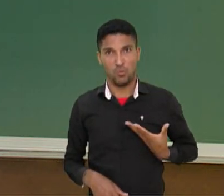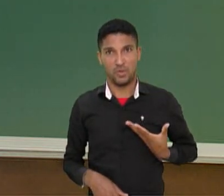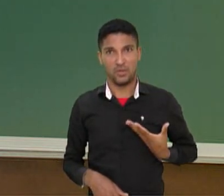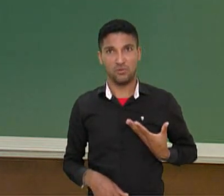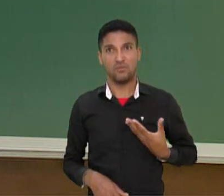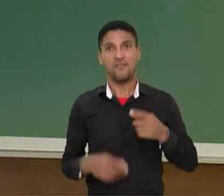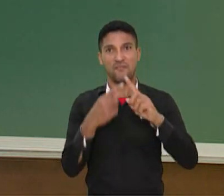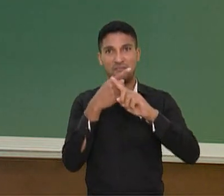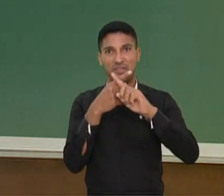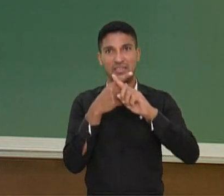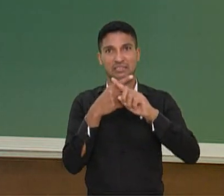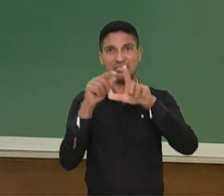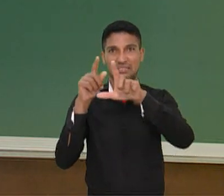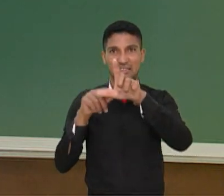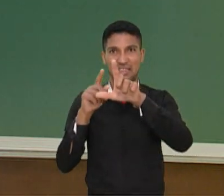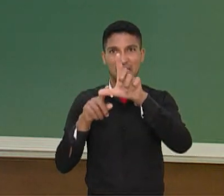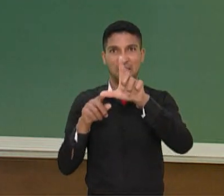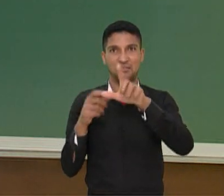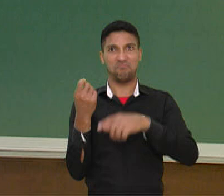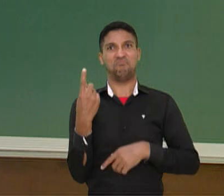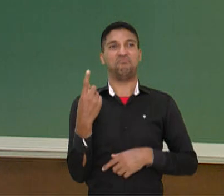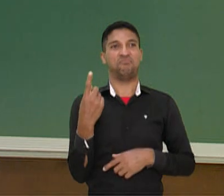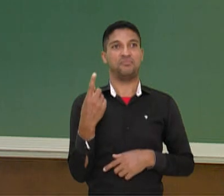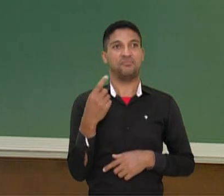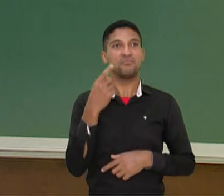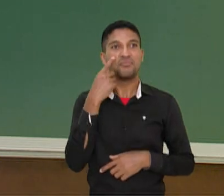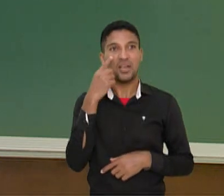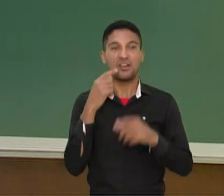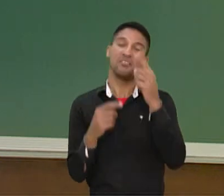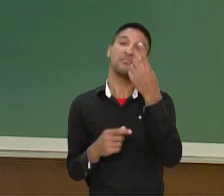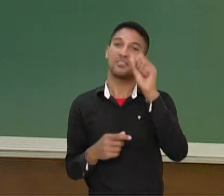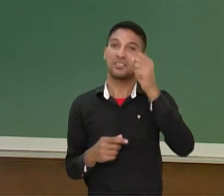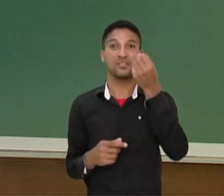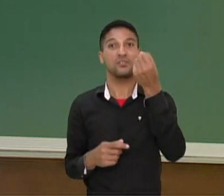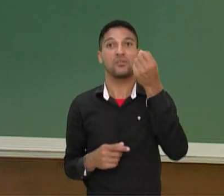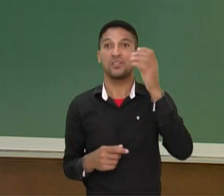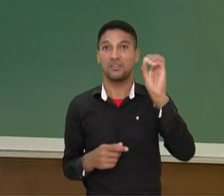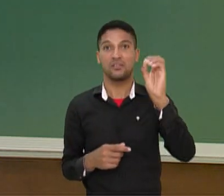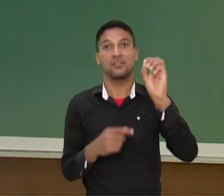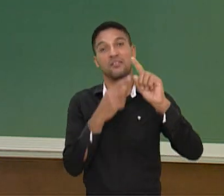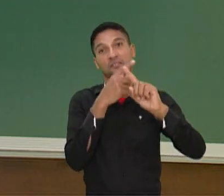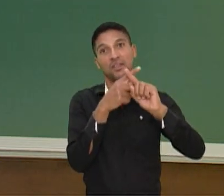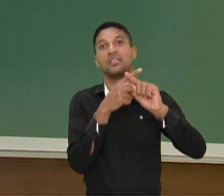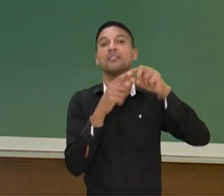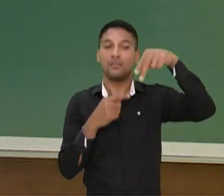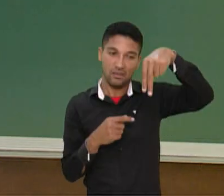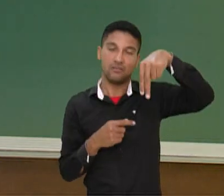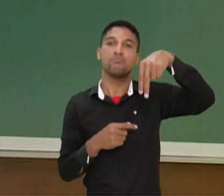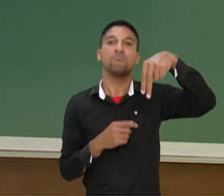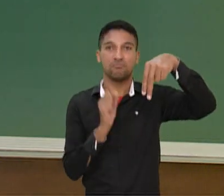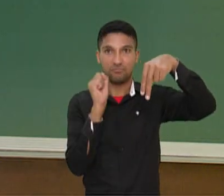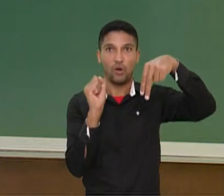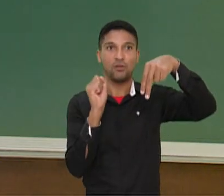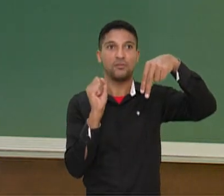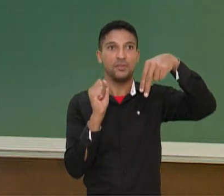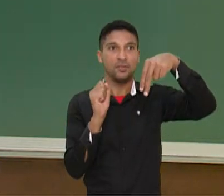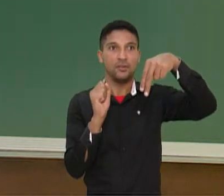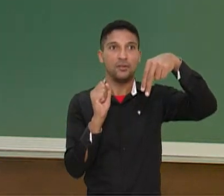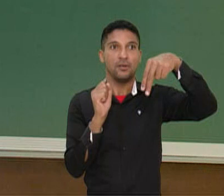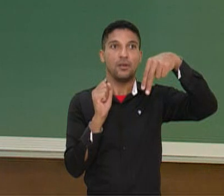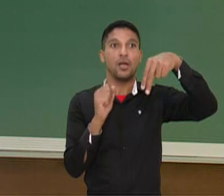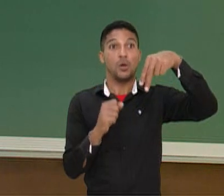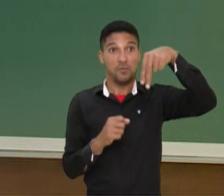grudado, tá? 180N. 180 vezes 2... Está aqui escrito e na outra linha está efetuada a